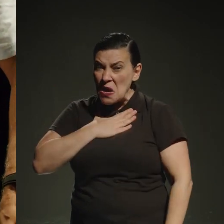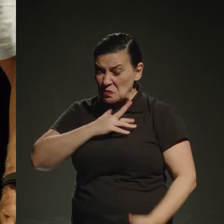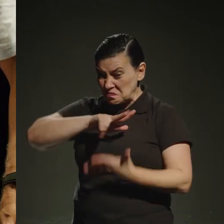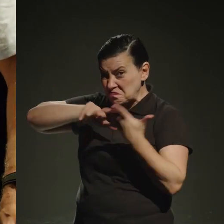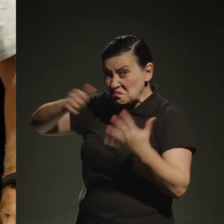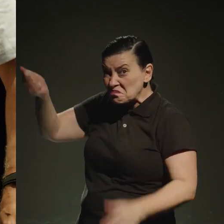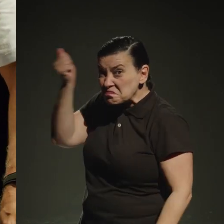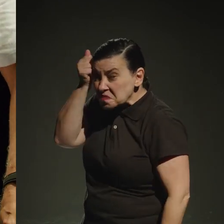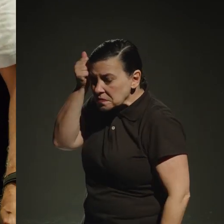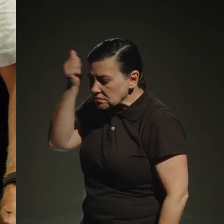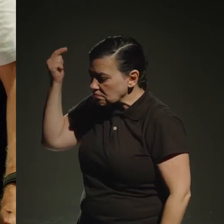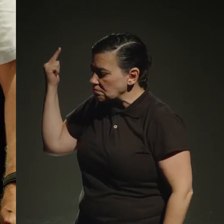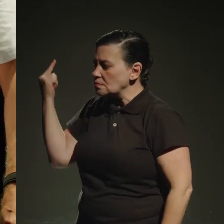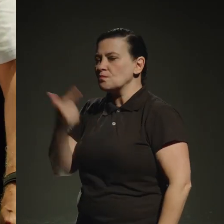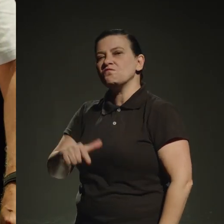Se muero,